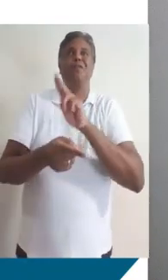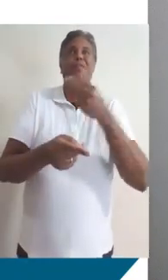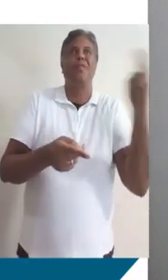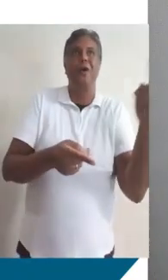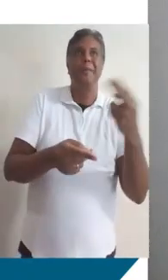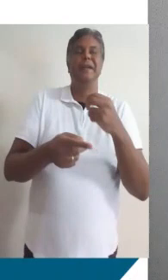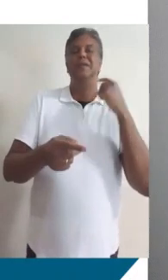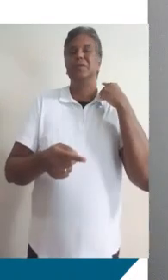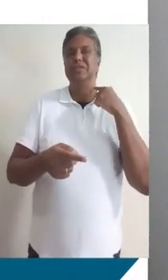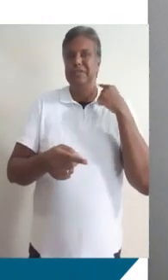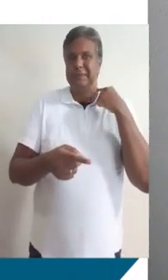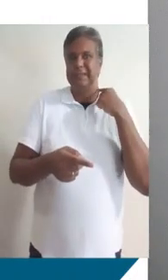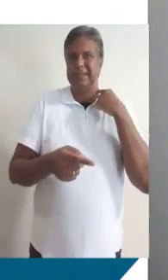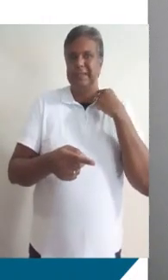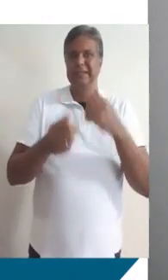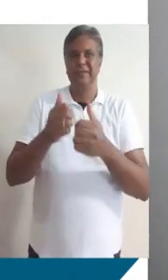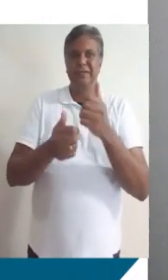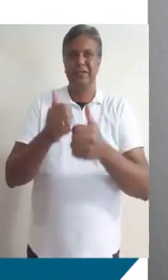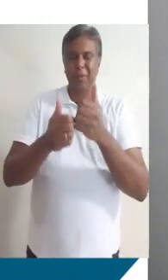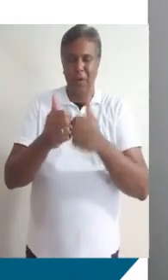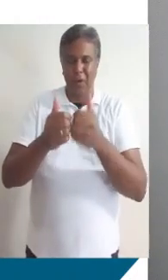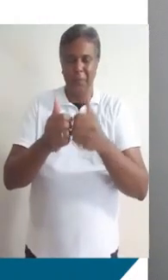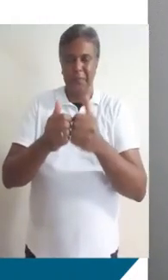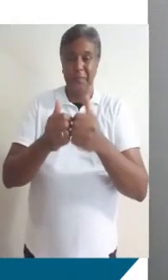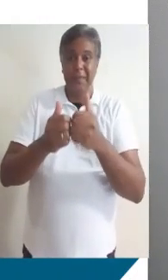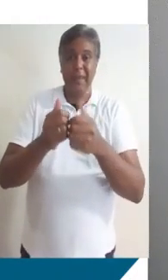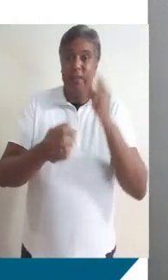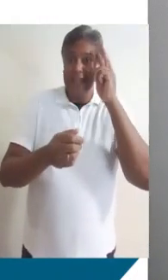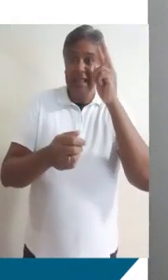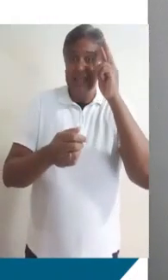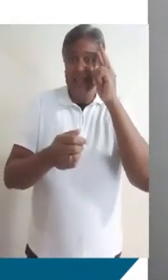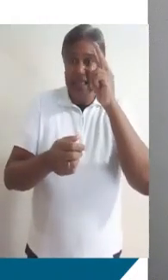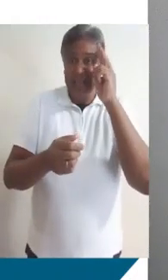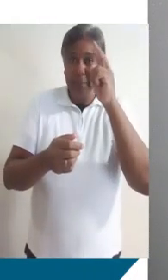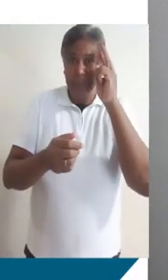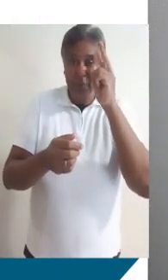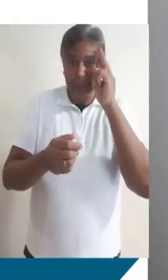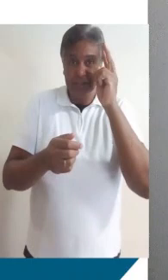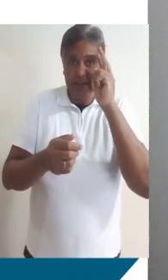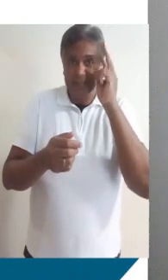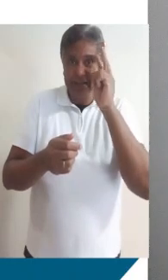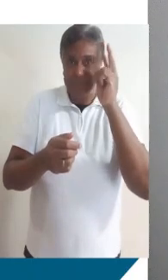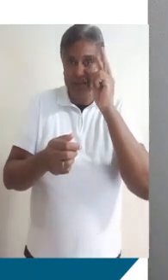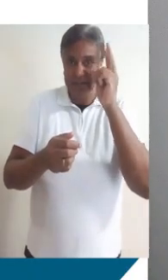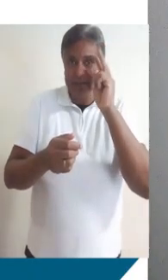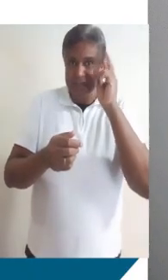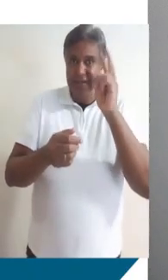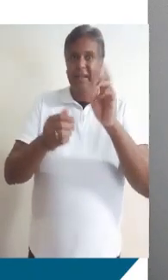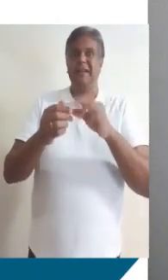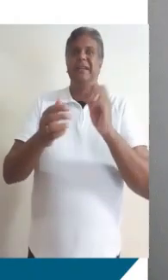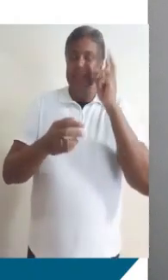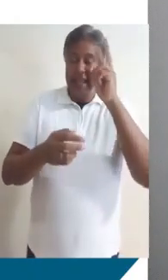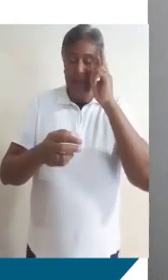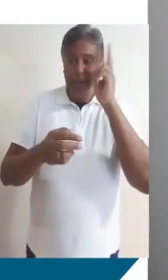time. E a segunda maneira é elencar as características do que seria o melhor time do mundo. E aí a gente, coincidentemente, só elenca